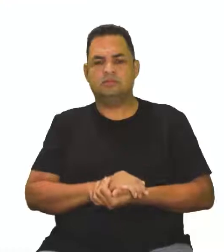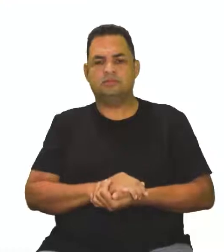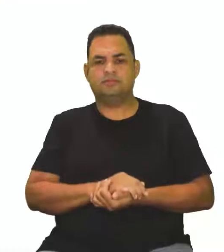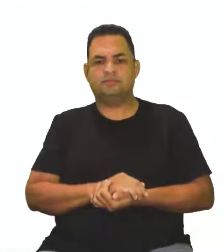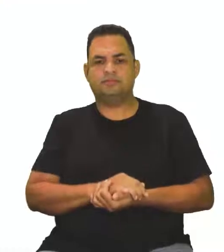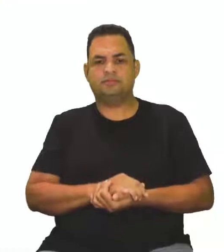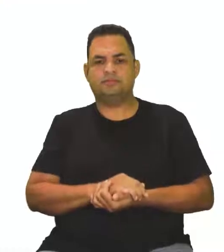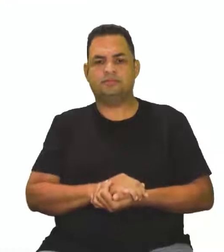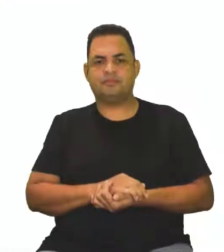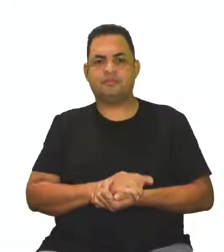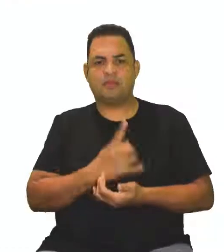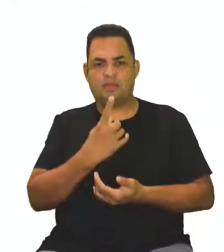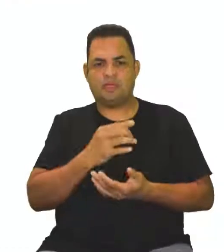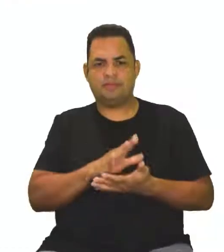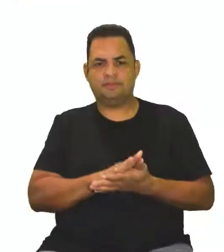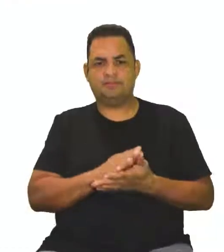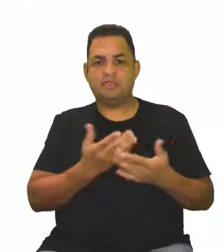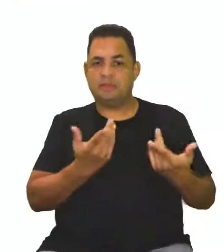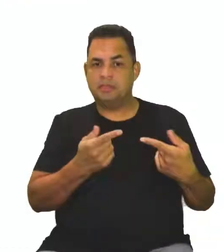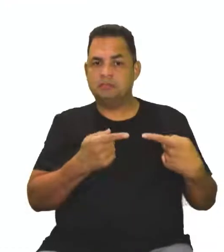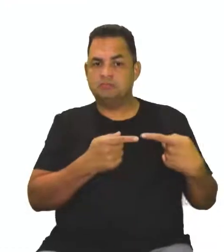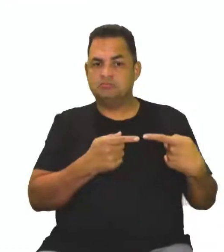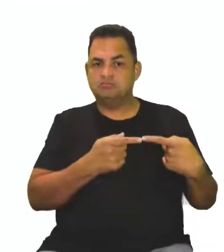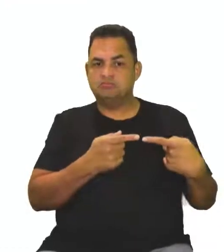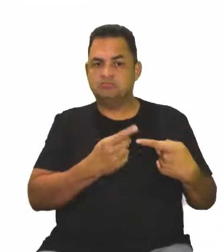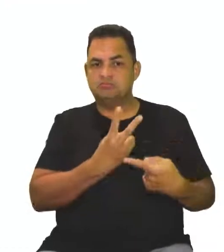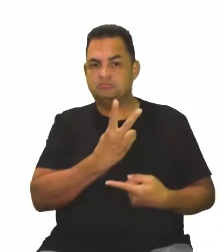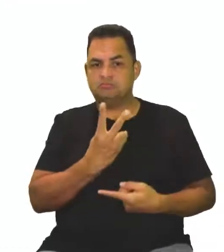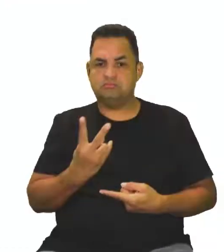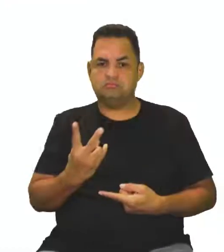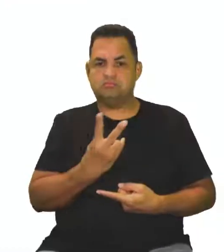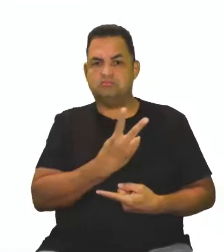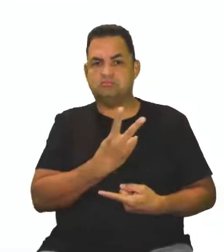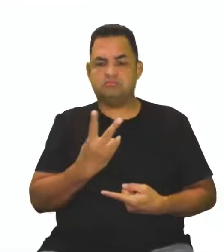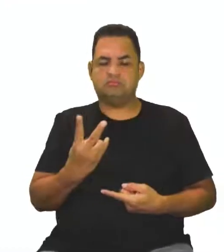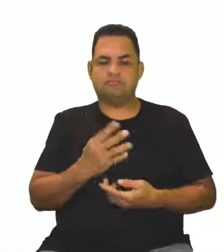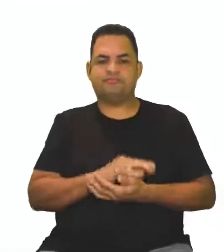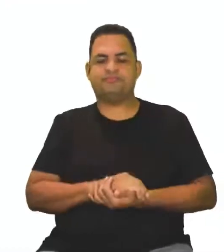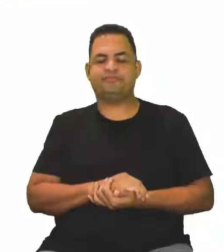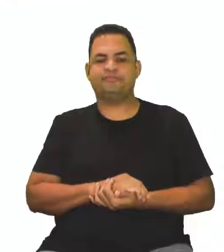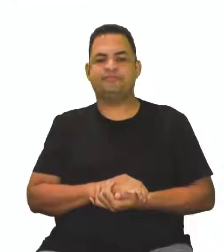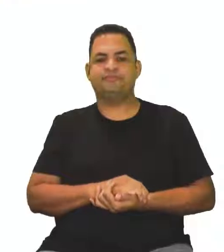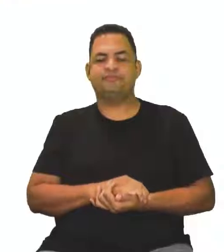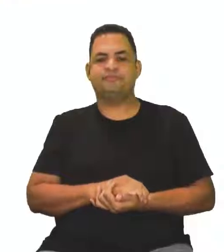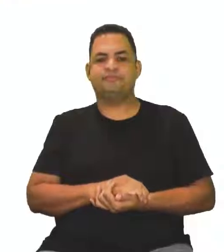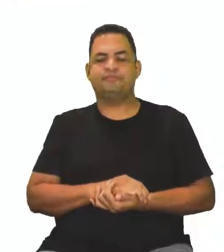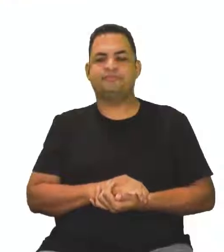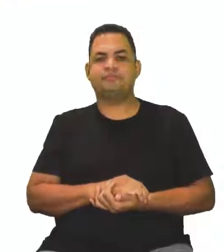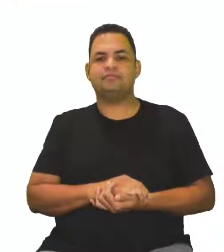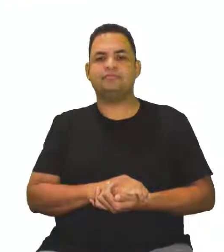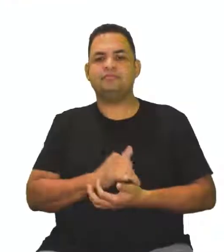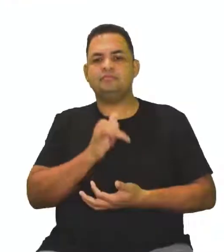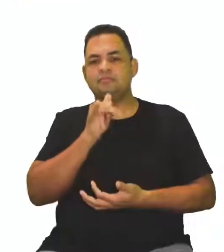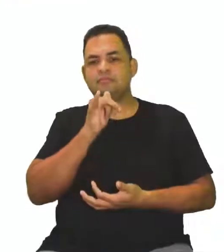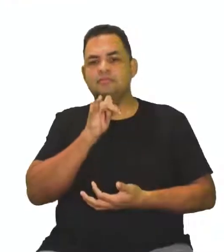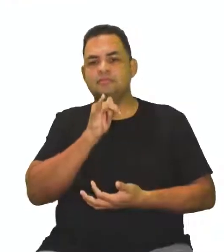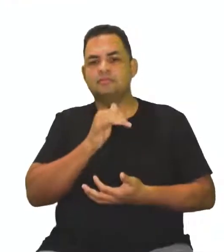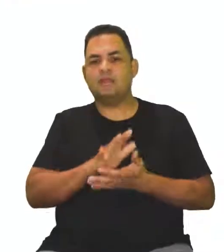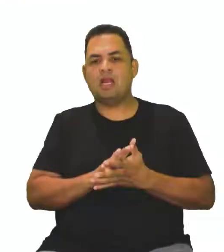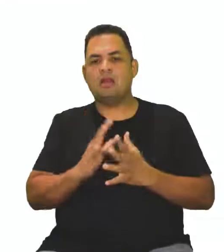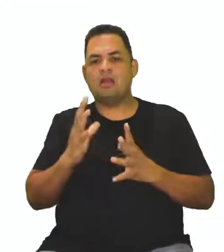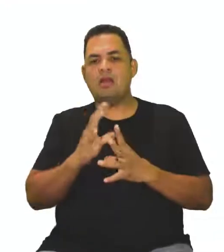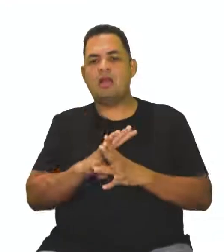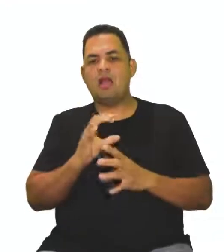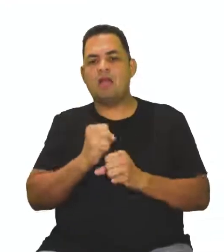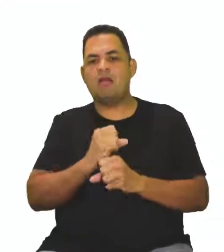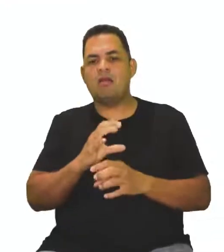o resistor que também está associado a esses dois resistores aí, ok? Por exemplo, eu quero calcular aqui